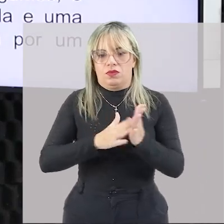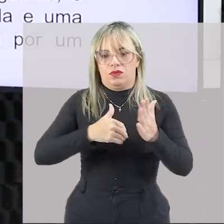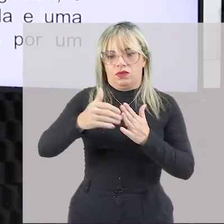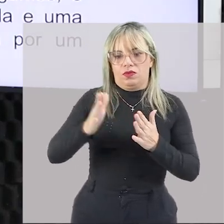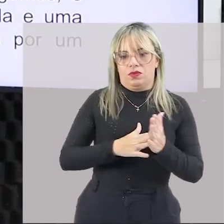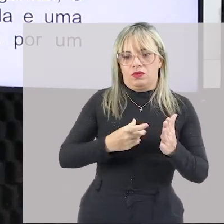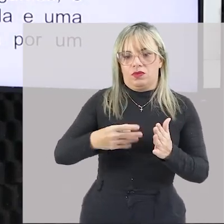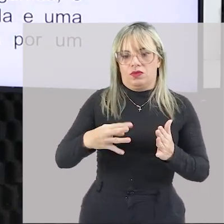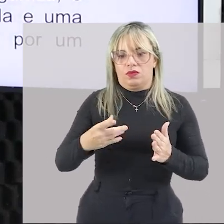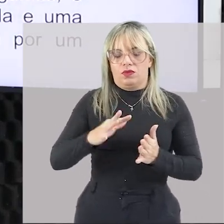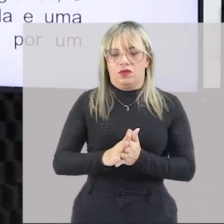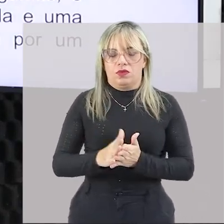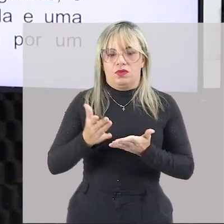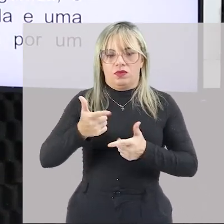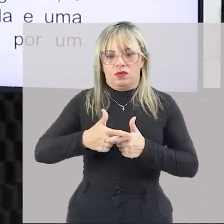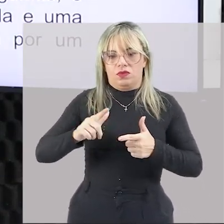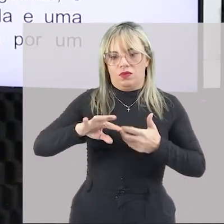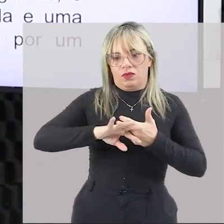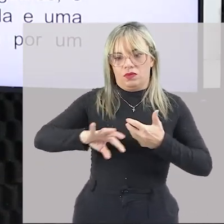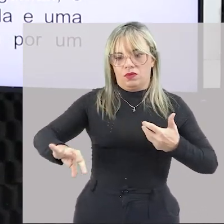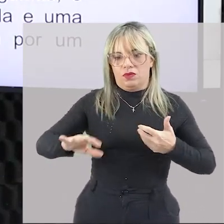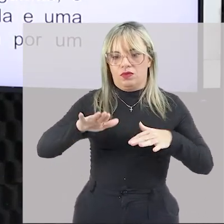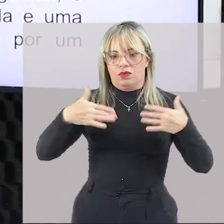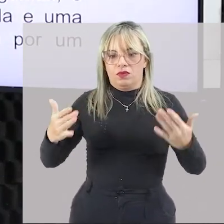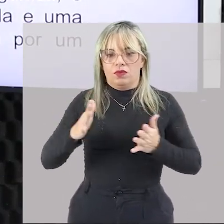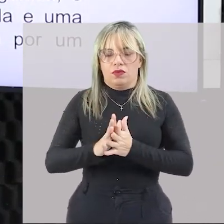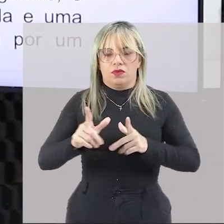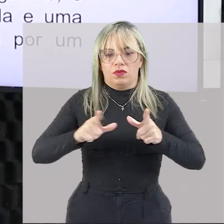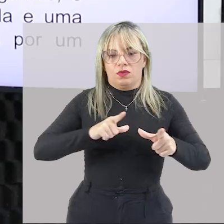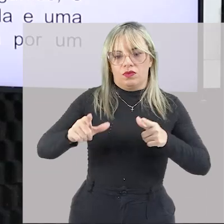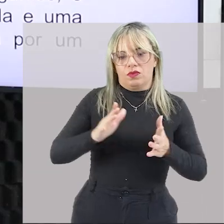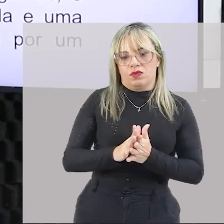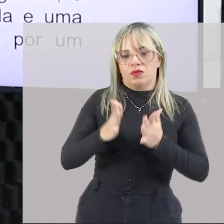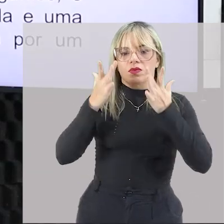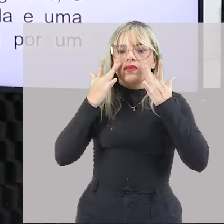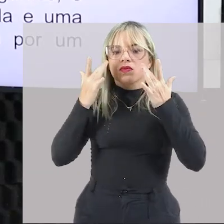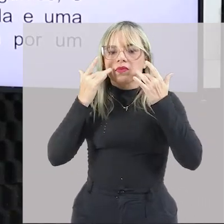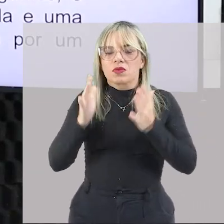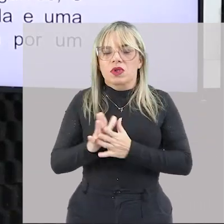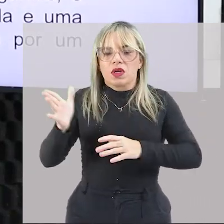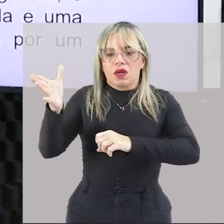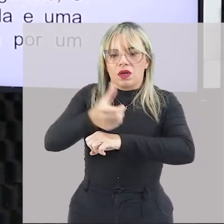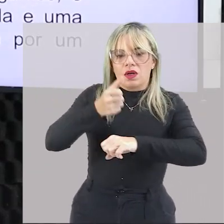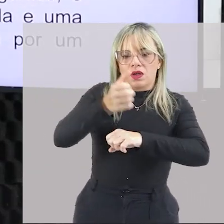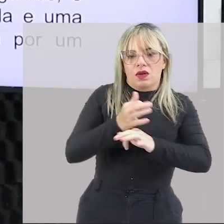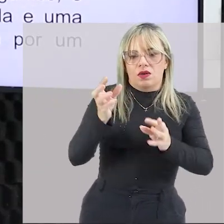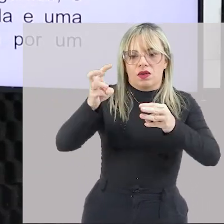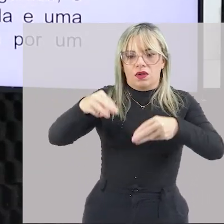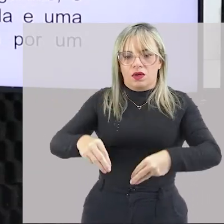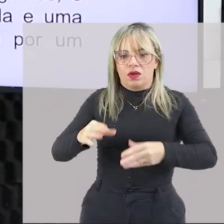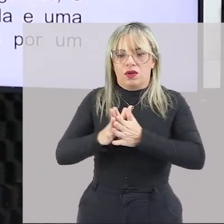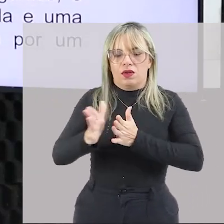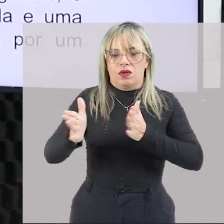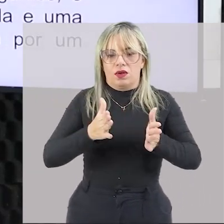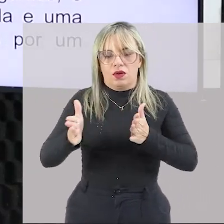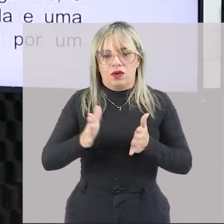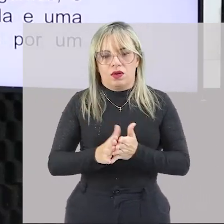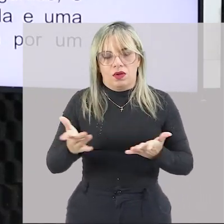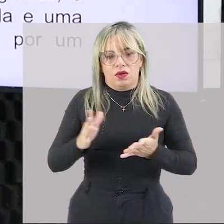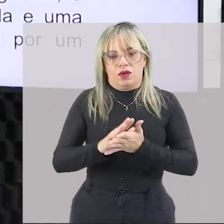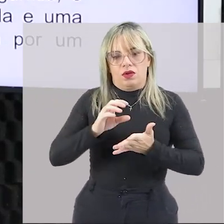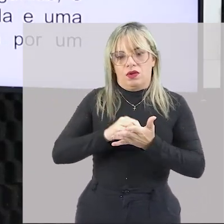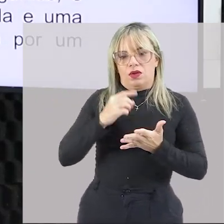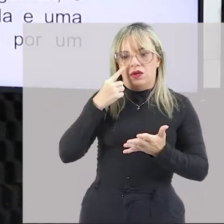carcaças desmembradas. O trabalho desses artistas chamou a atenção no final do período da recessão por utilizar